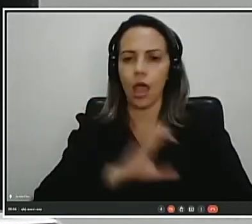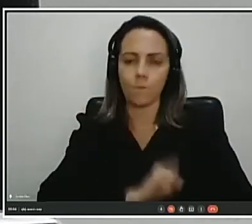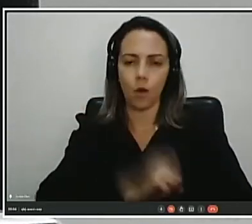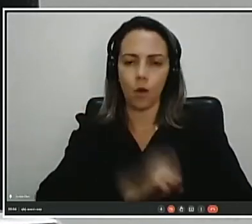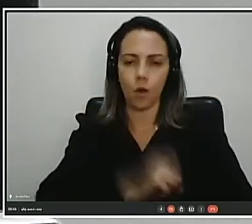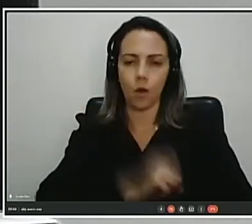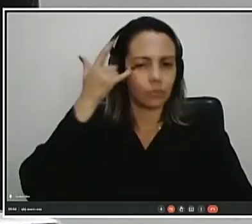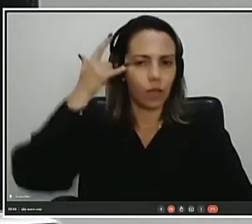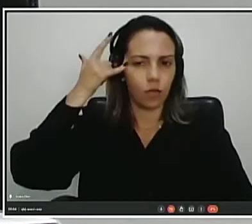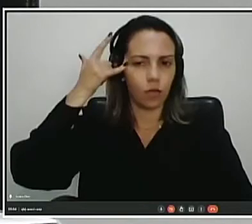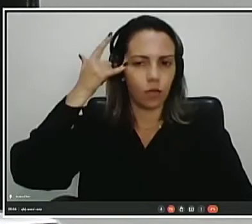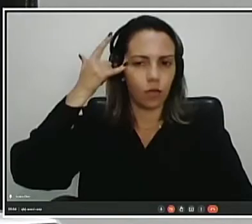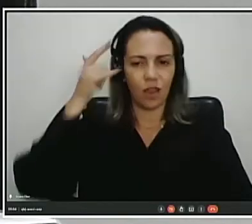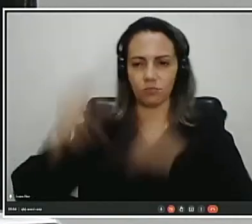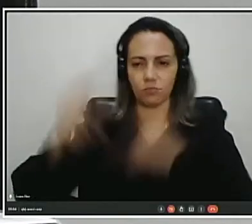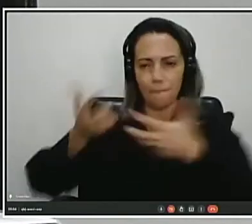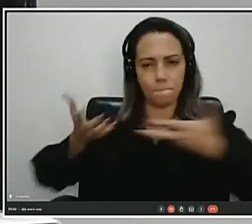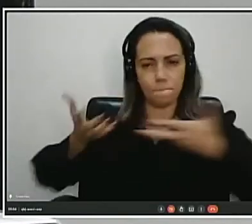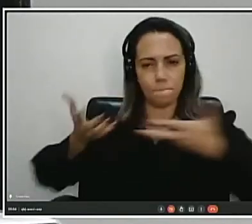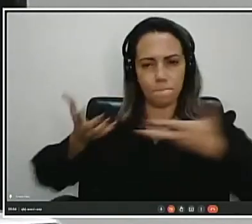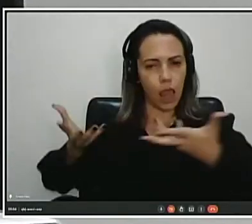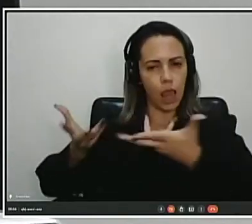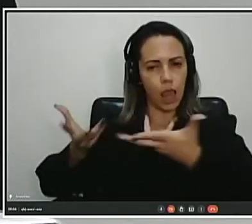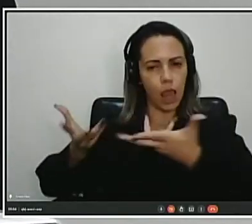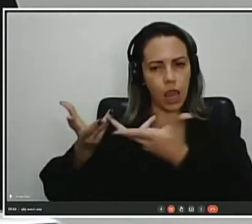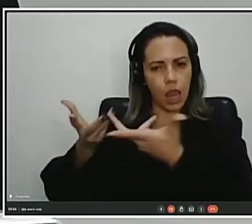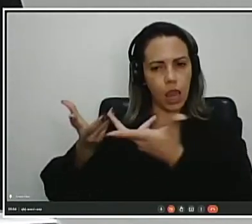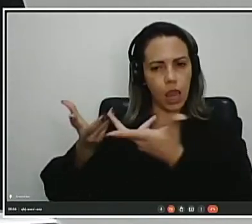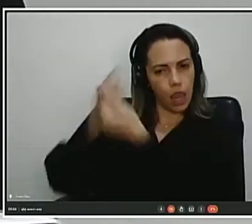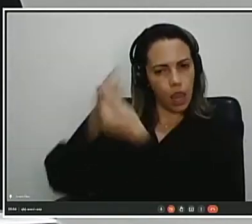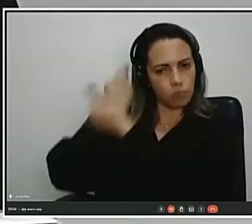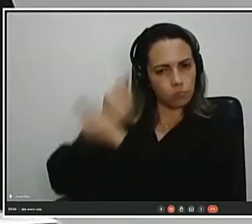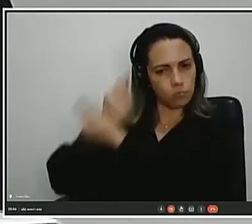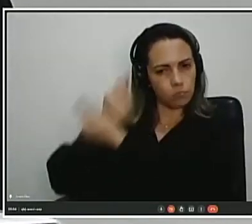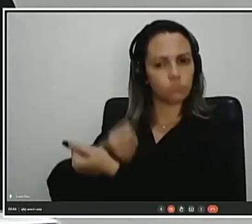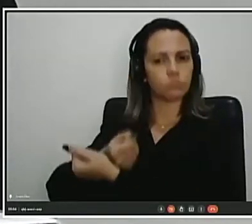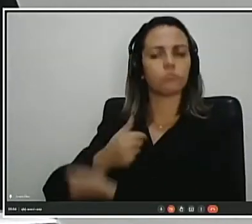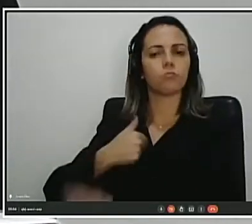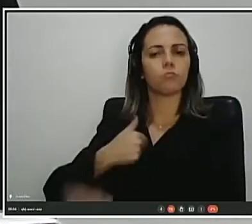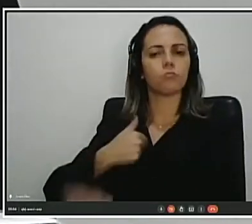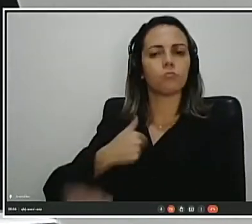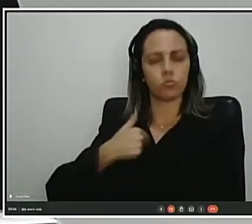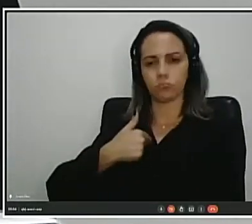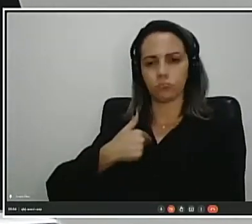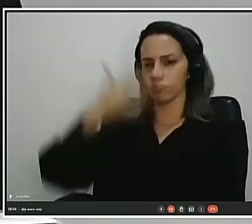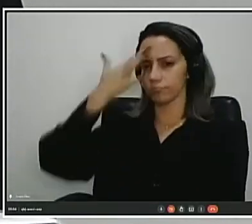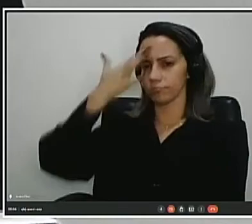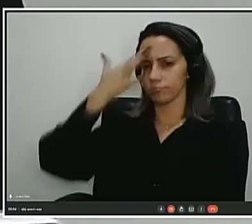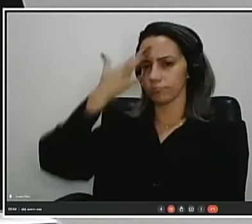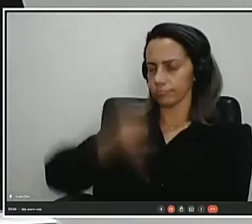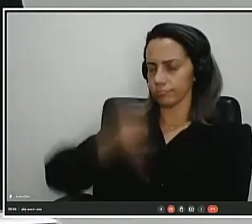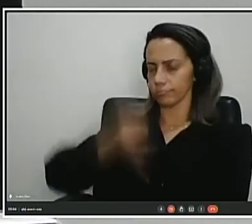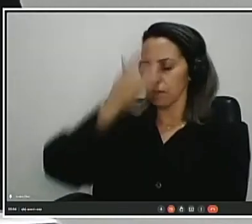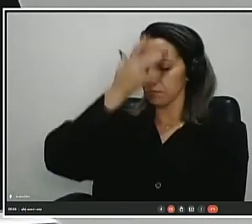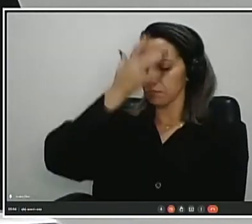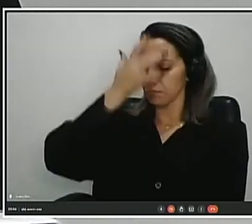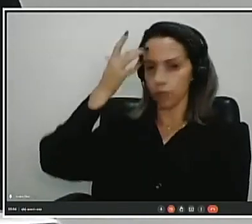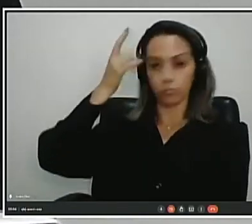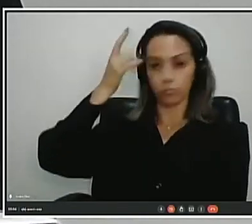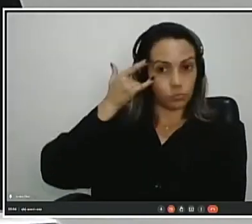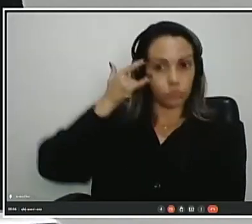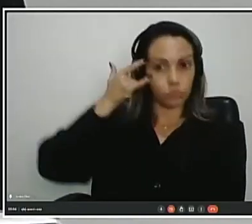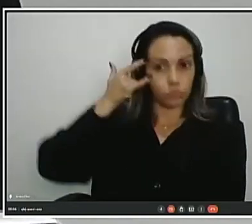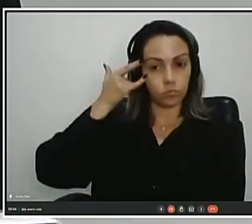vem realizando em nossas cidades. Eu tenho a concepção que as pessoas com a síndrome de Down,